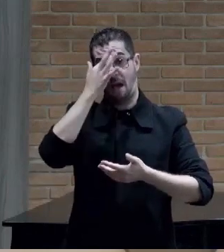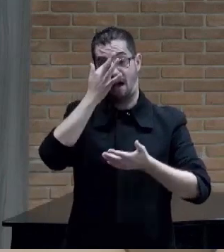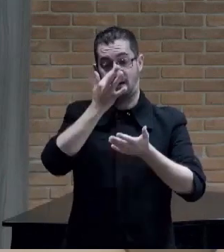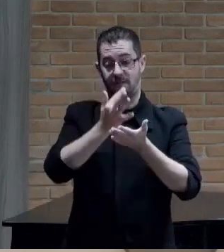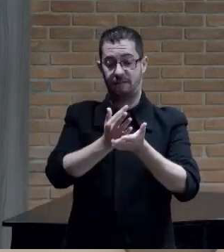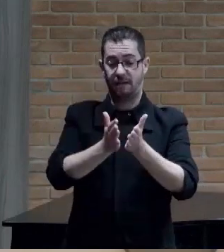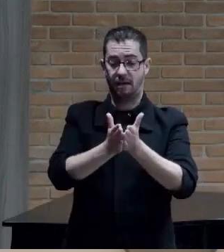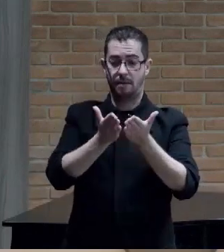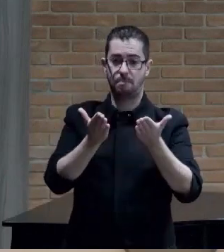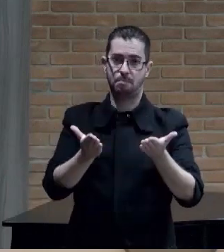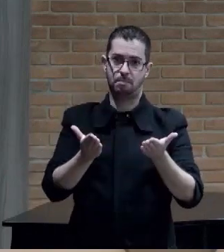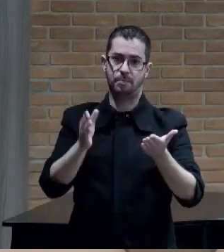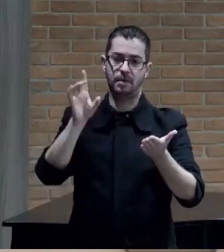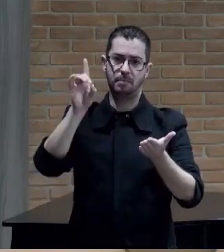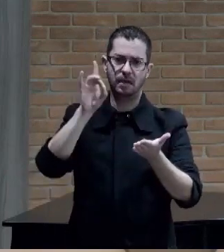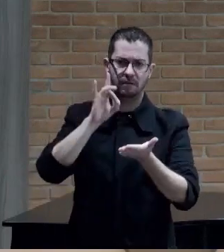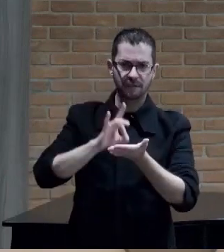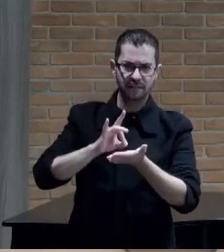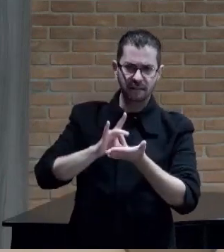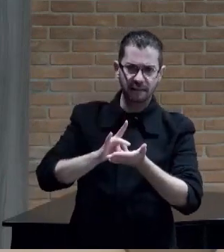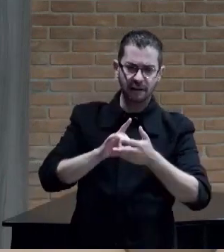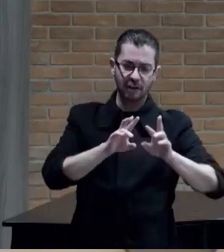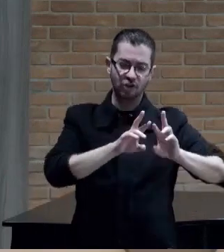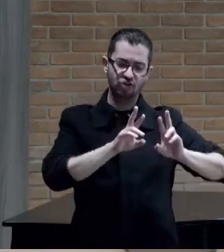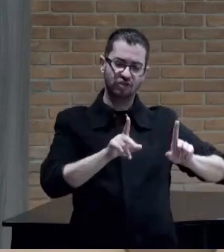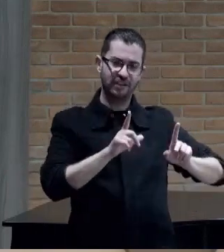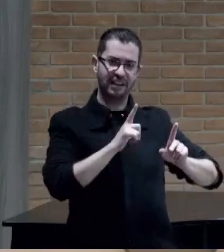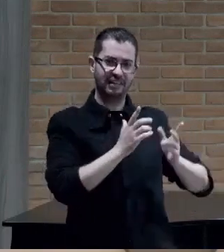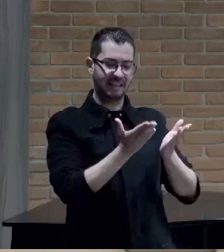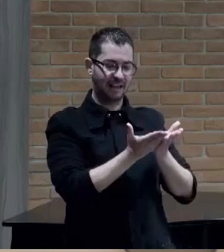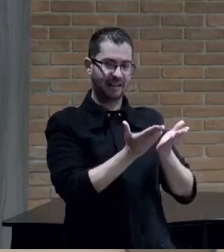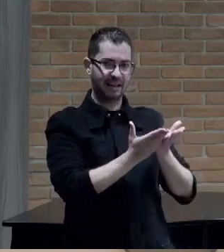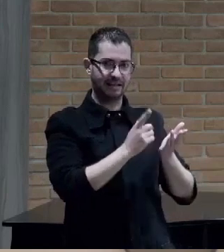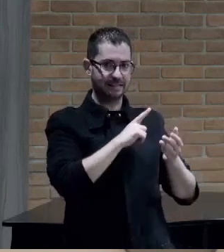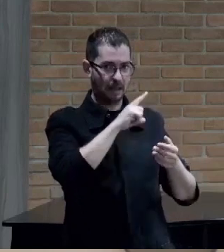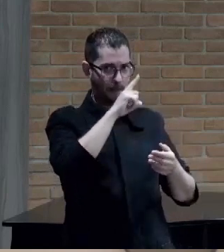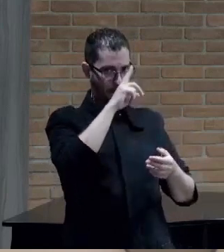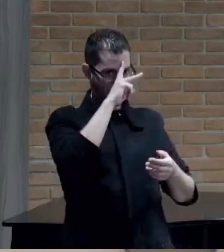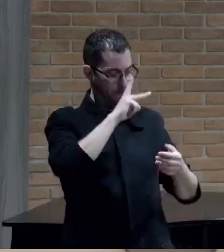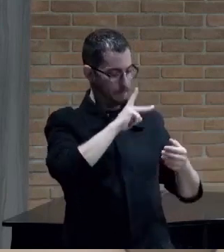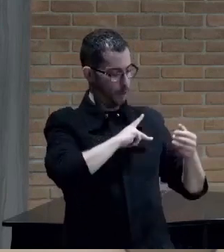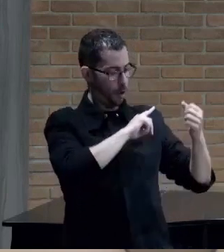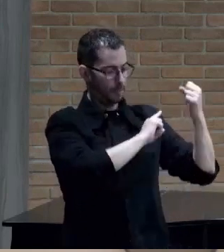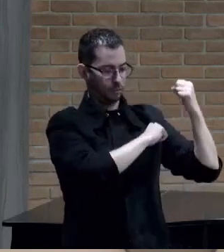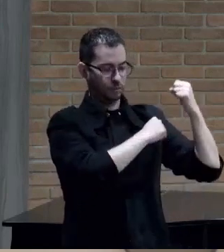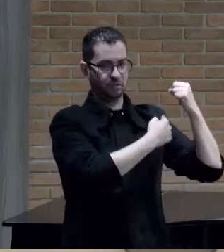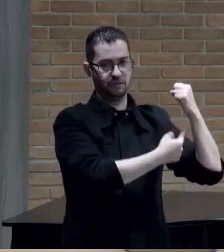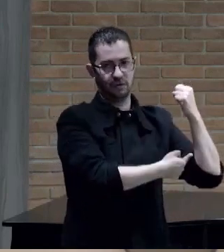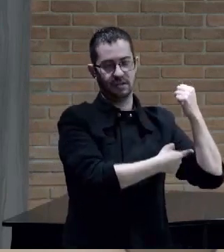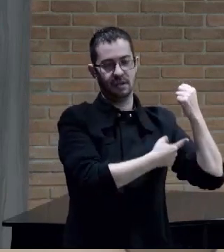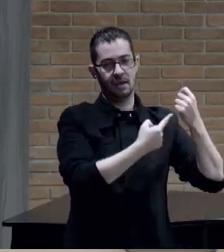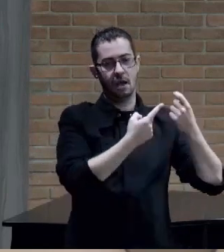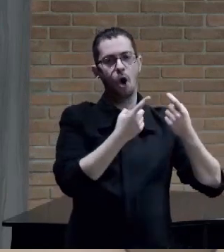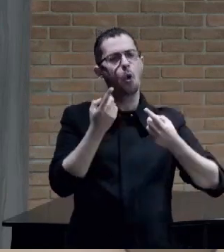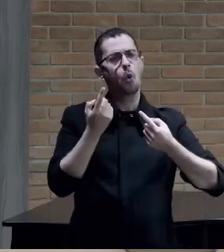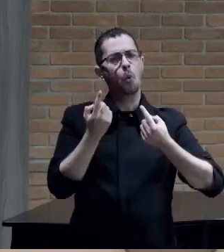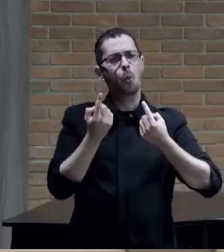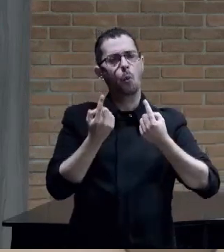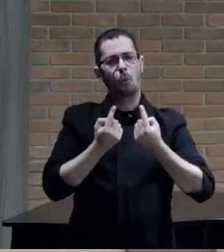ela é diferente da crença natural, porque ela tem um objeto específico. Qual é o objeto da fé